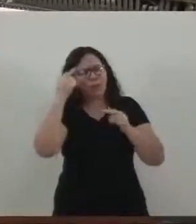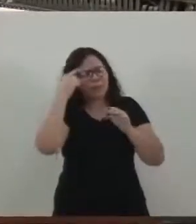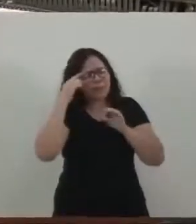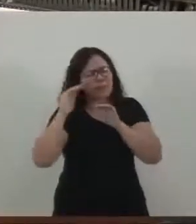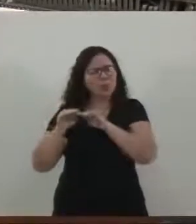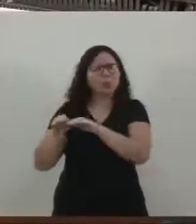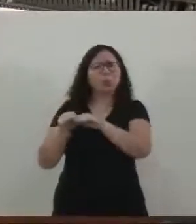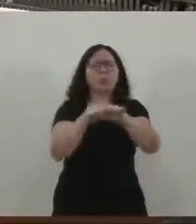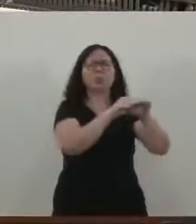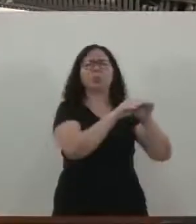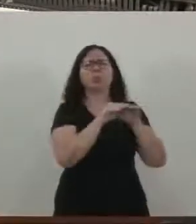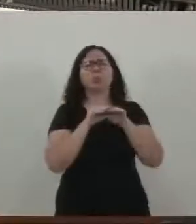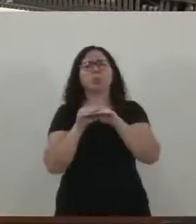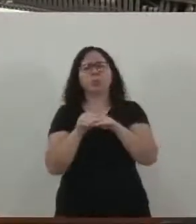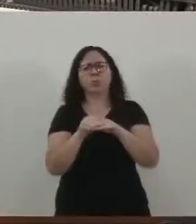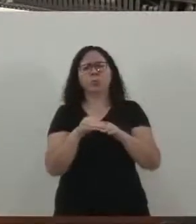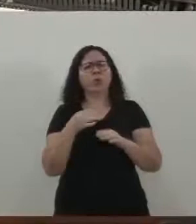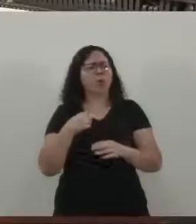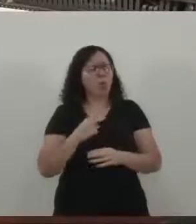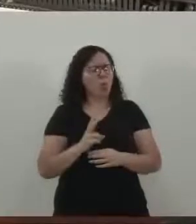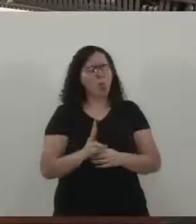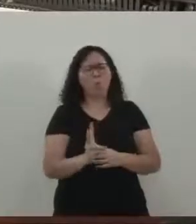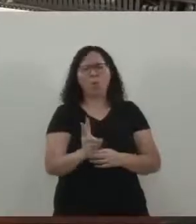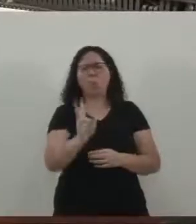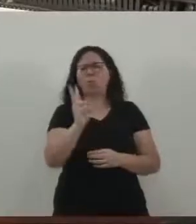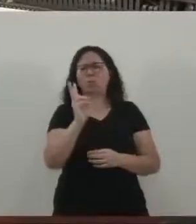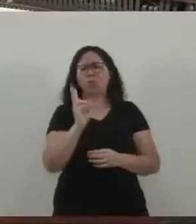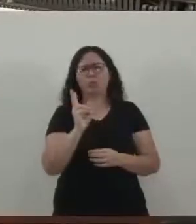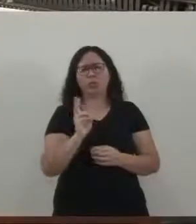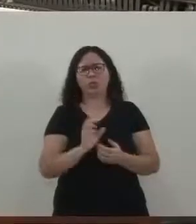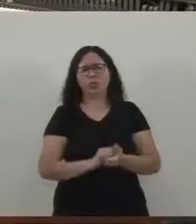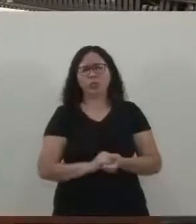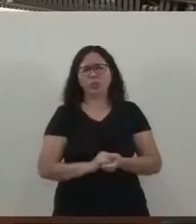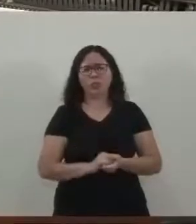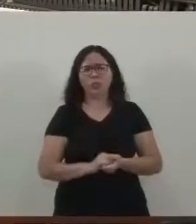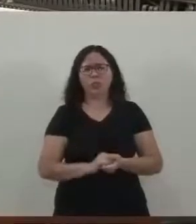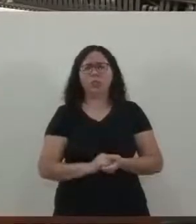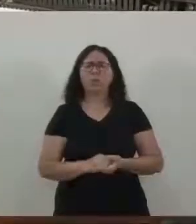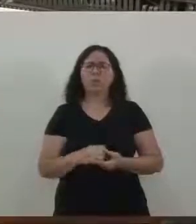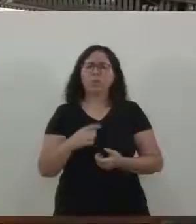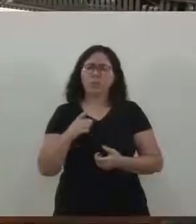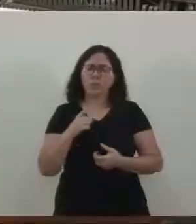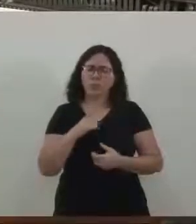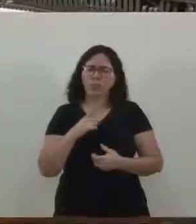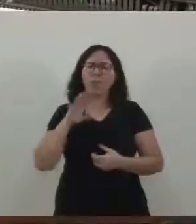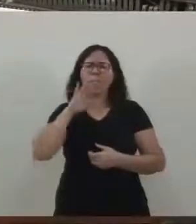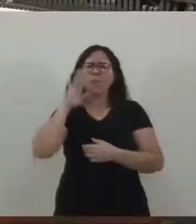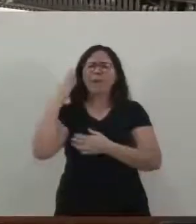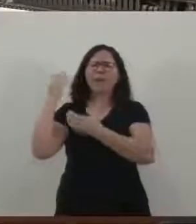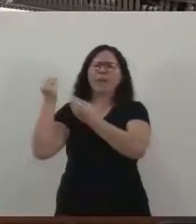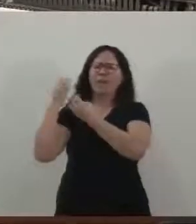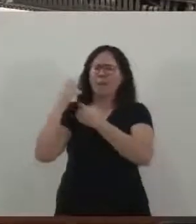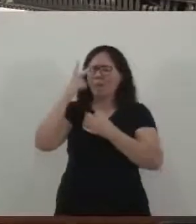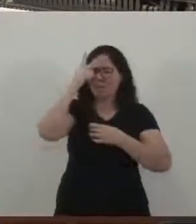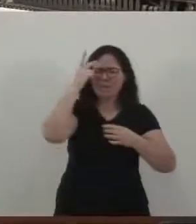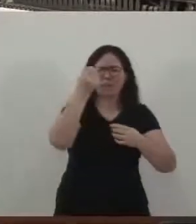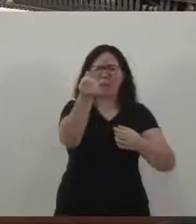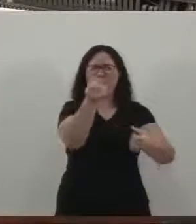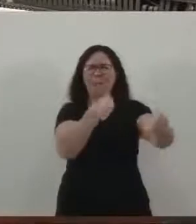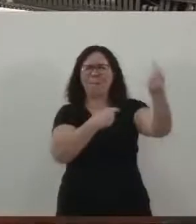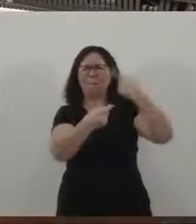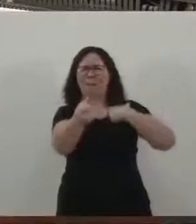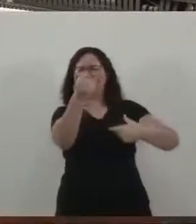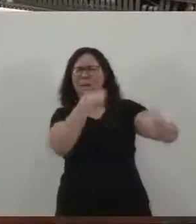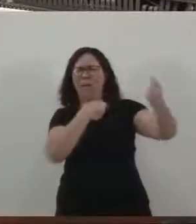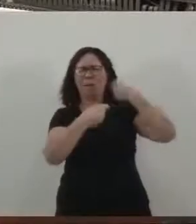coletividade. Então é assim que eu penso e é assim que eu vou continuar trabalhando na minha vida toda. E realmente tem os ensinamentos da minha mãe que ela diz, ainda que pessoas taquem pedra em você, que tentam